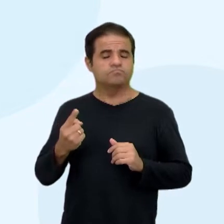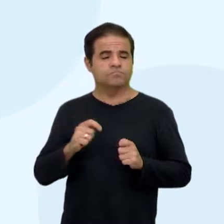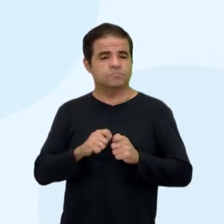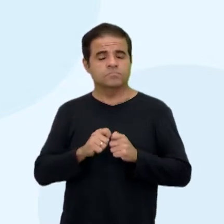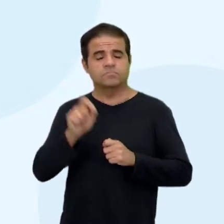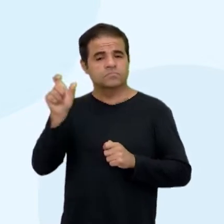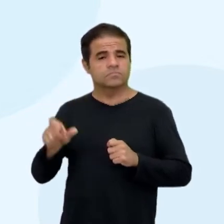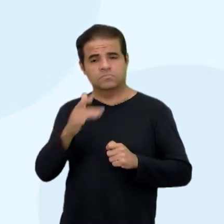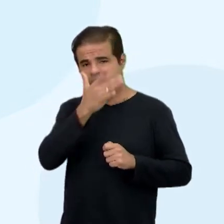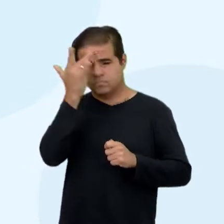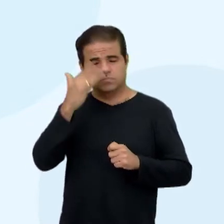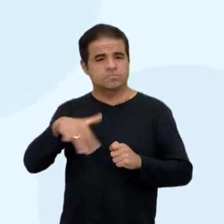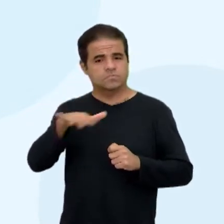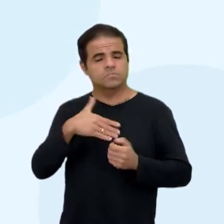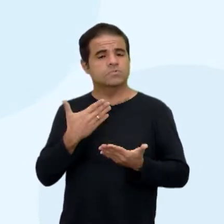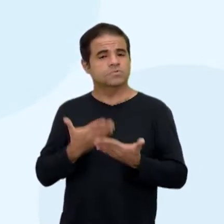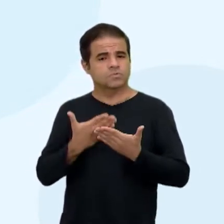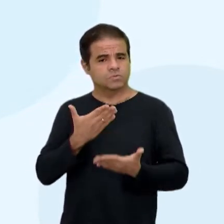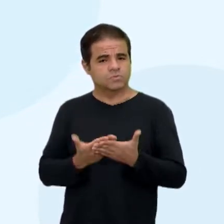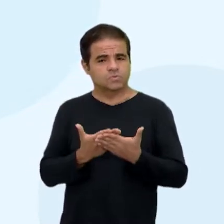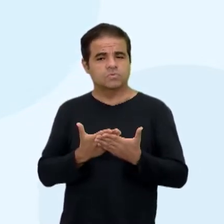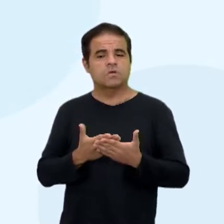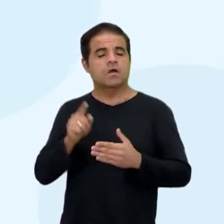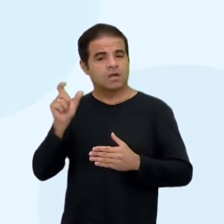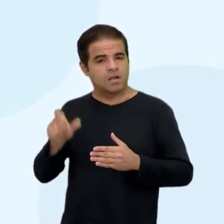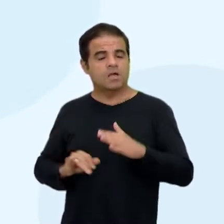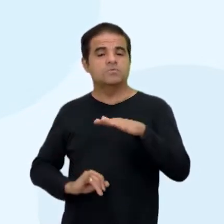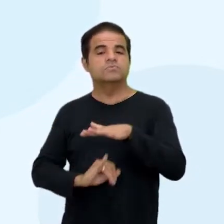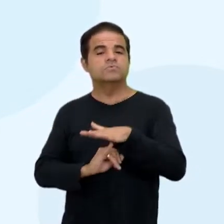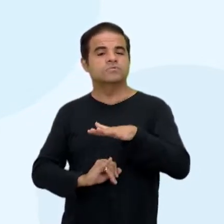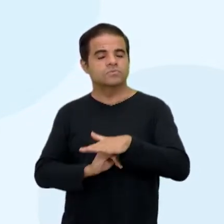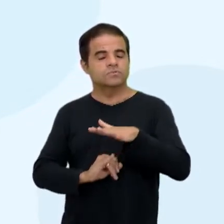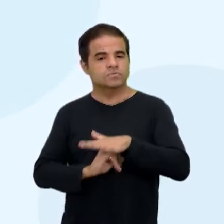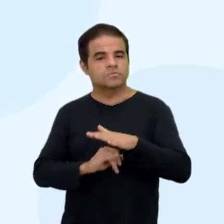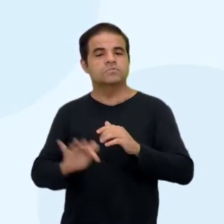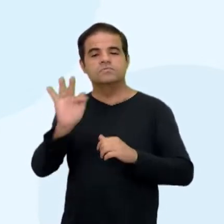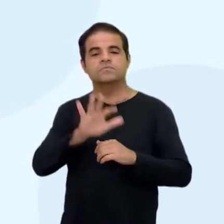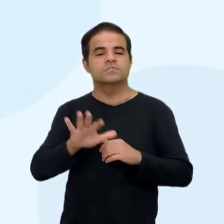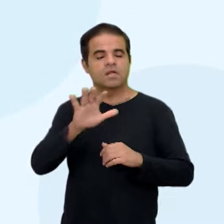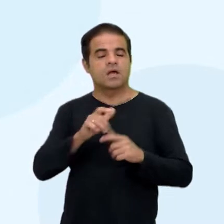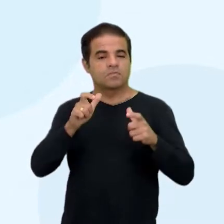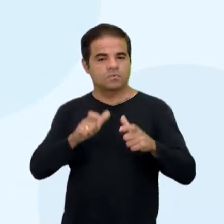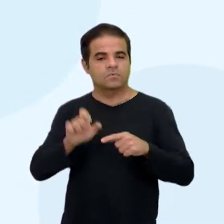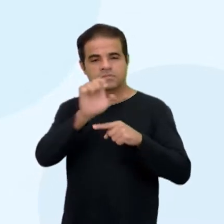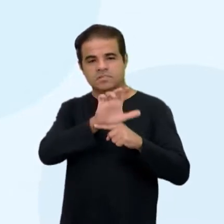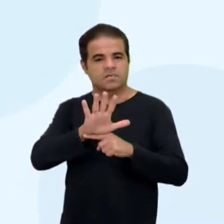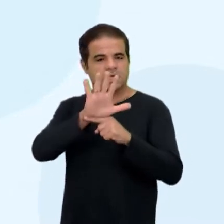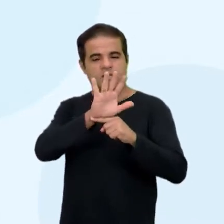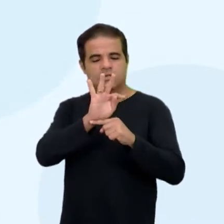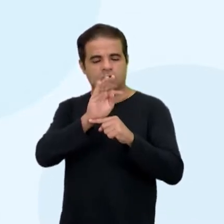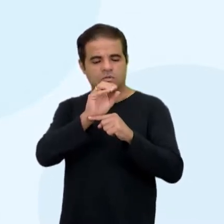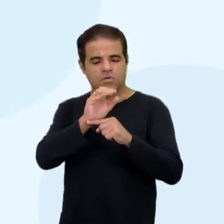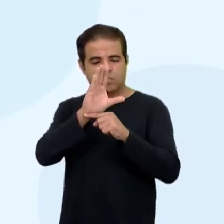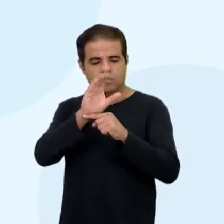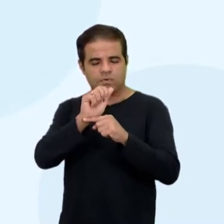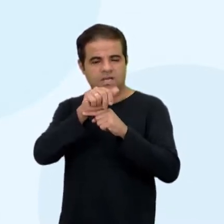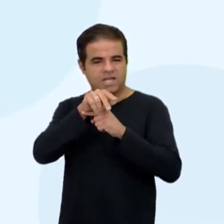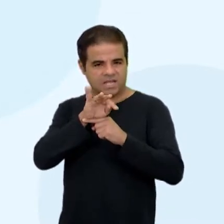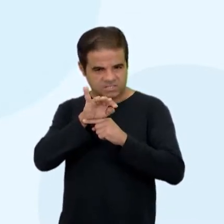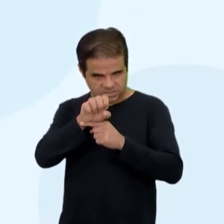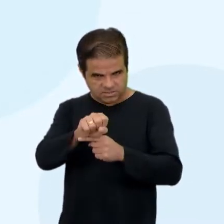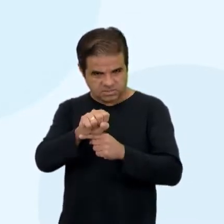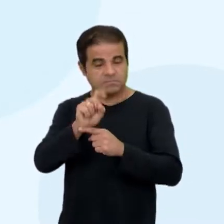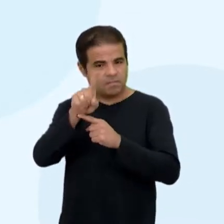por um pessoal, estudantes, né, lá do Instituto Federal do Tocantins, né, foi feito lá no Tocantins e